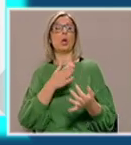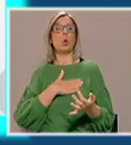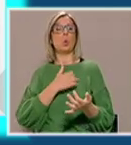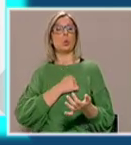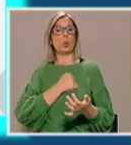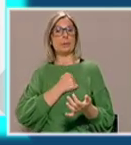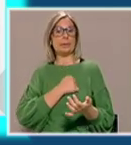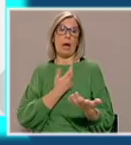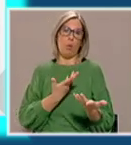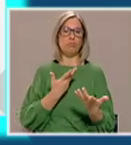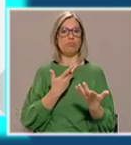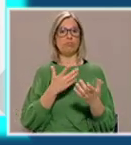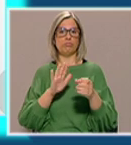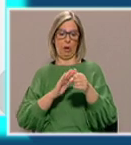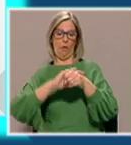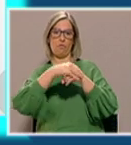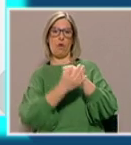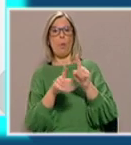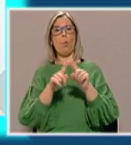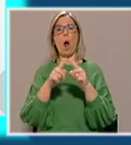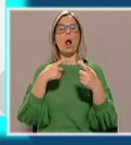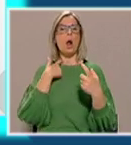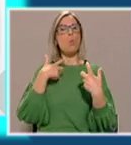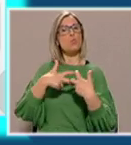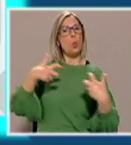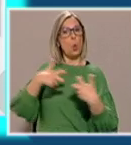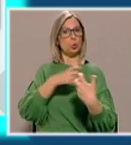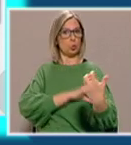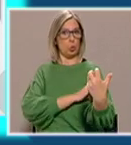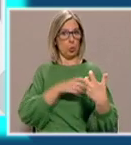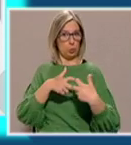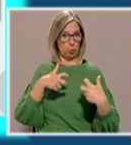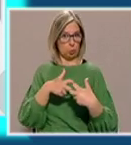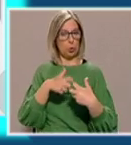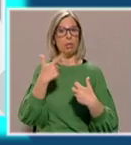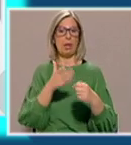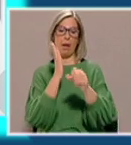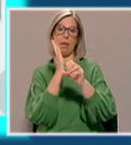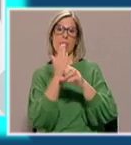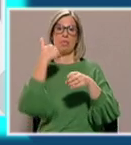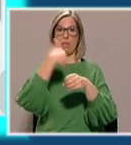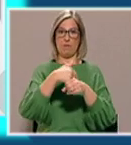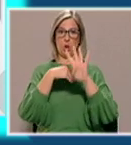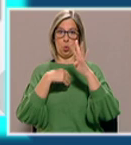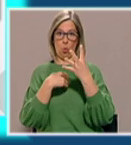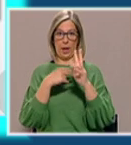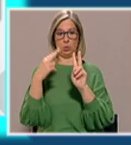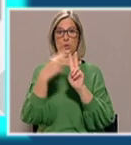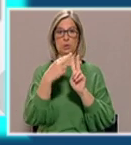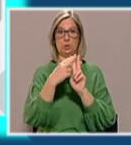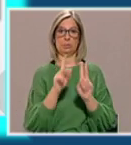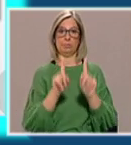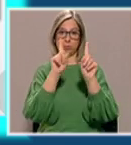com uma estrutura muscular. O coração é dividido em quatro cavidades. As duas superiores são as aurículas e as duas inferiores são